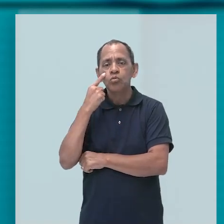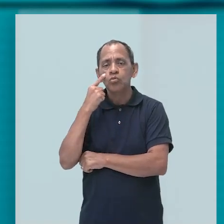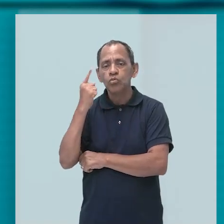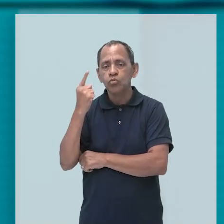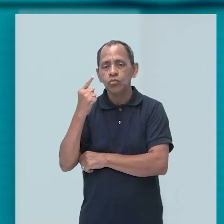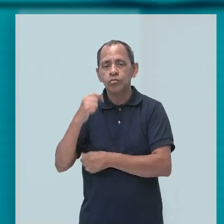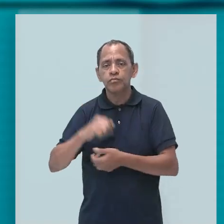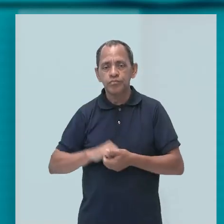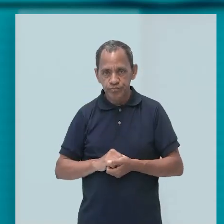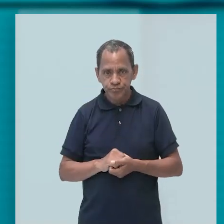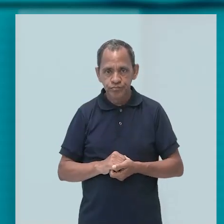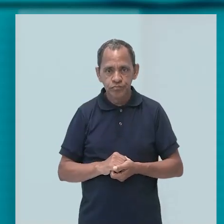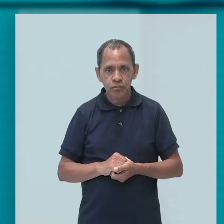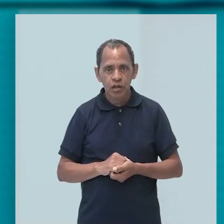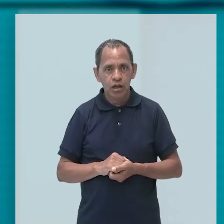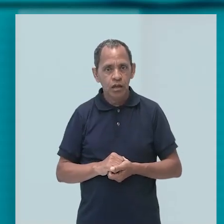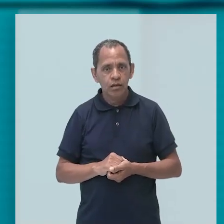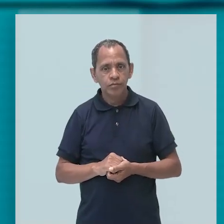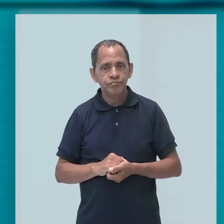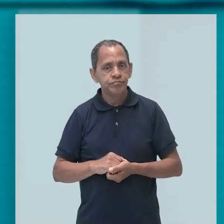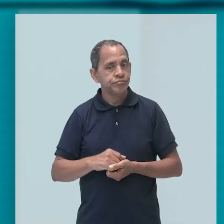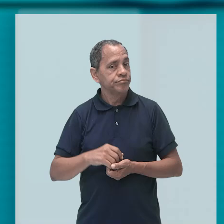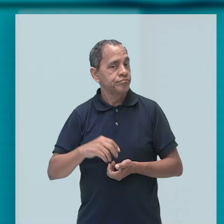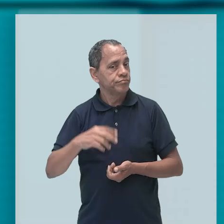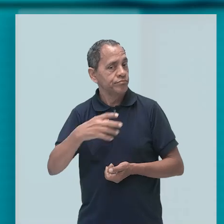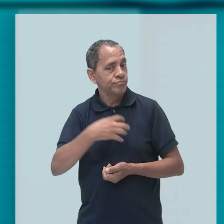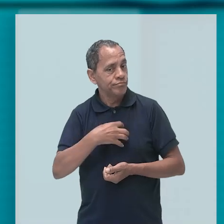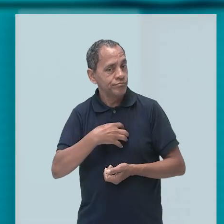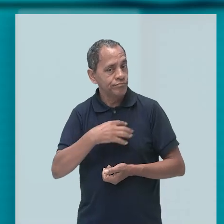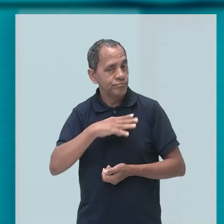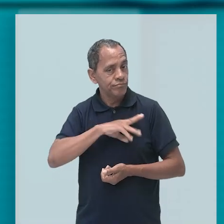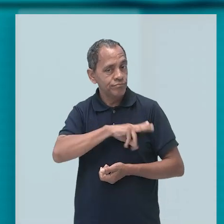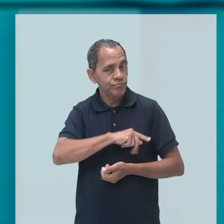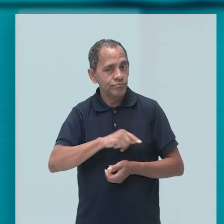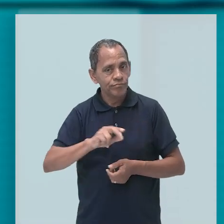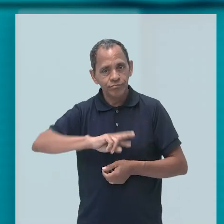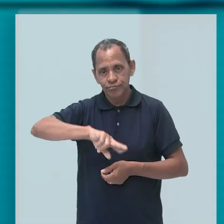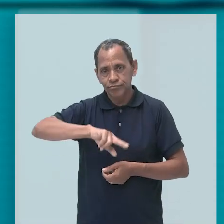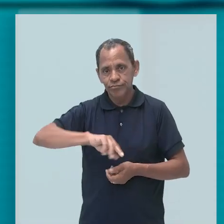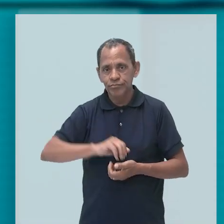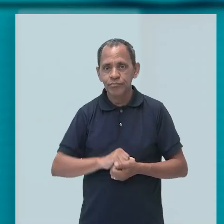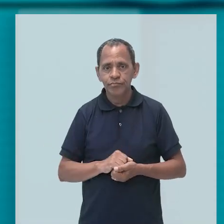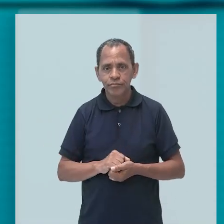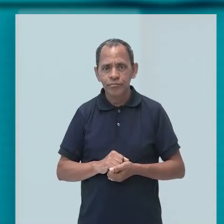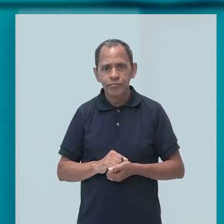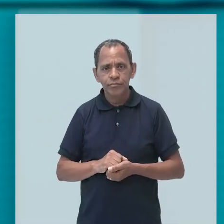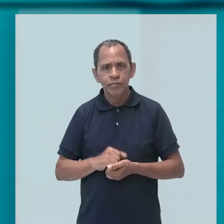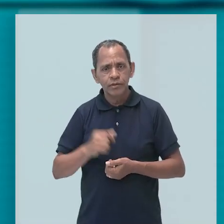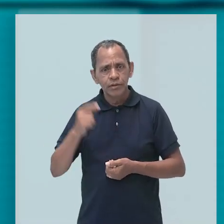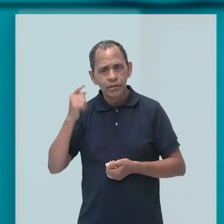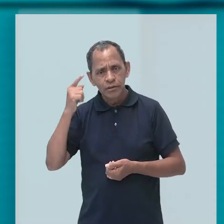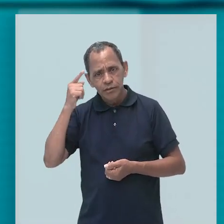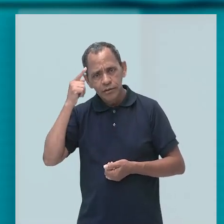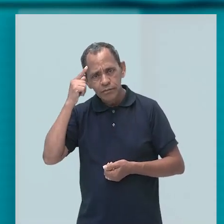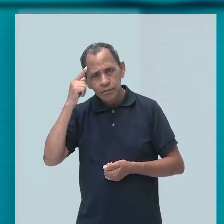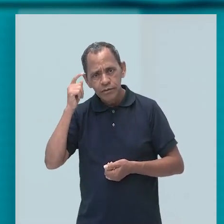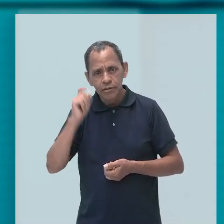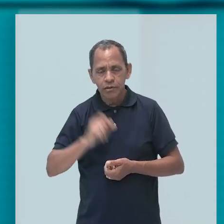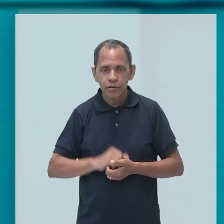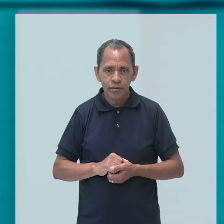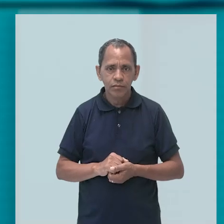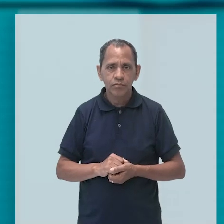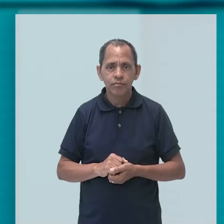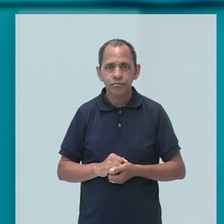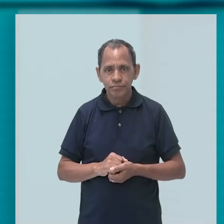sentimentos amorosos, fala de um isqueiro. Já imaginaram versos escritos sobre um isqueiro?